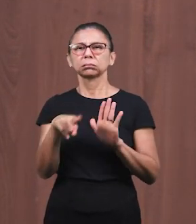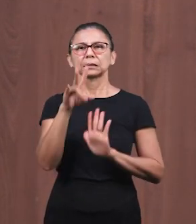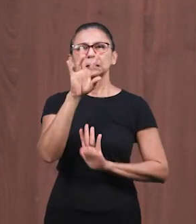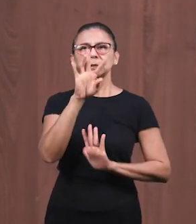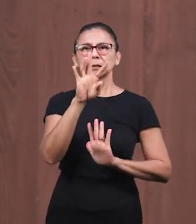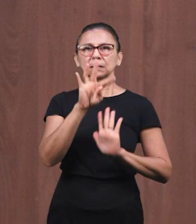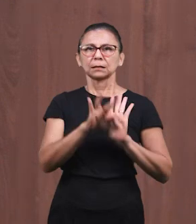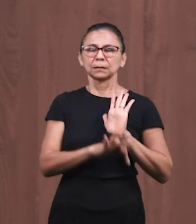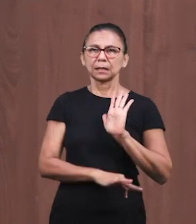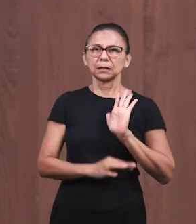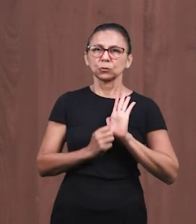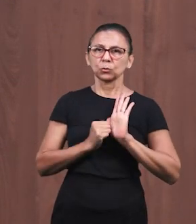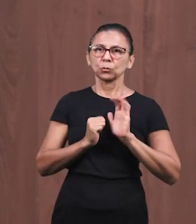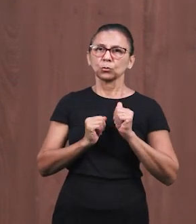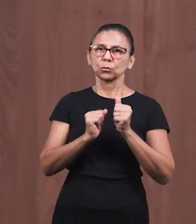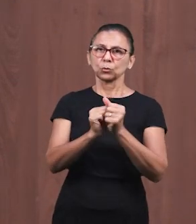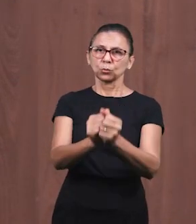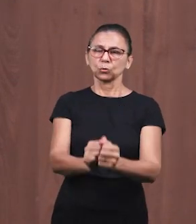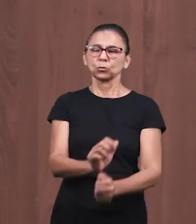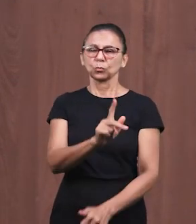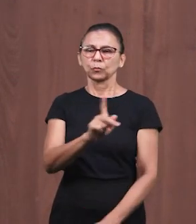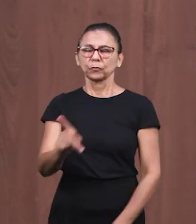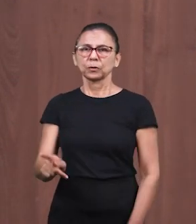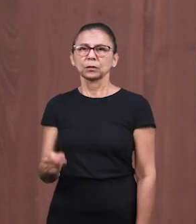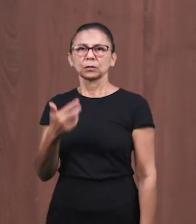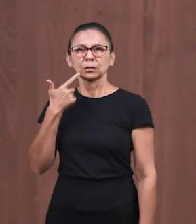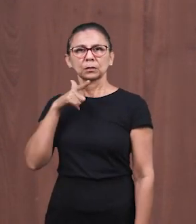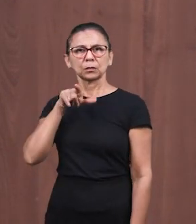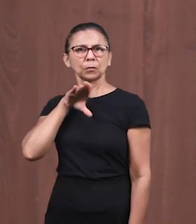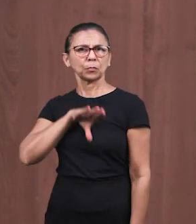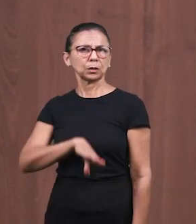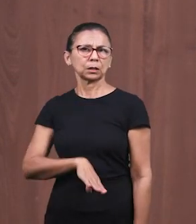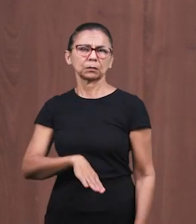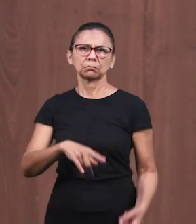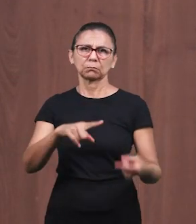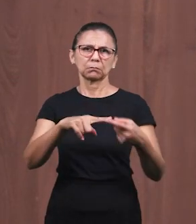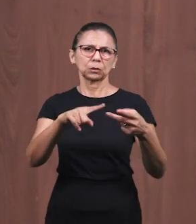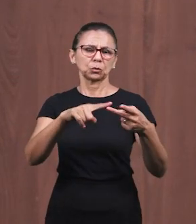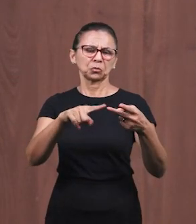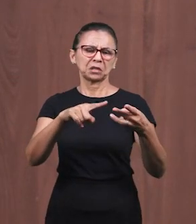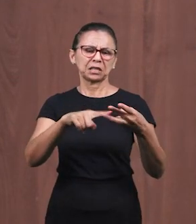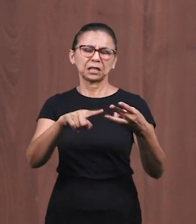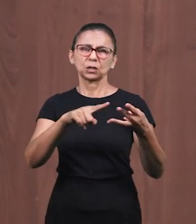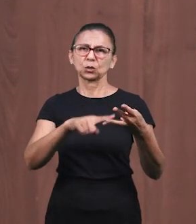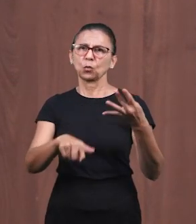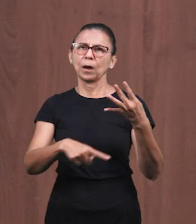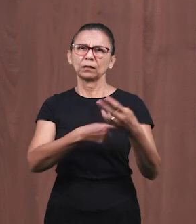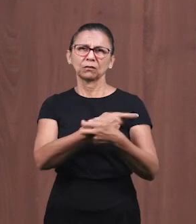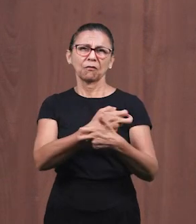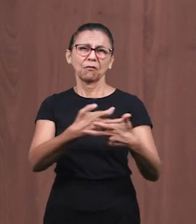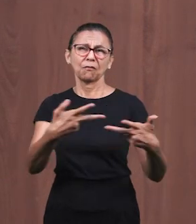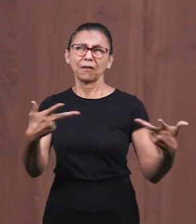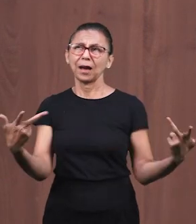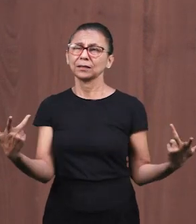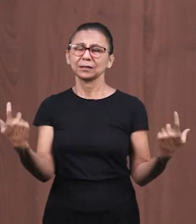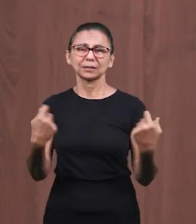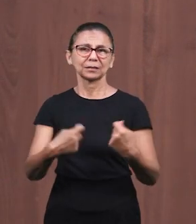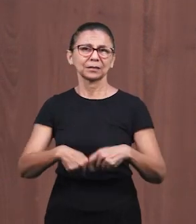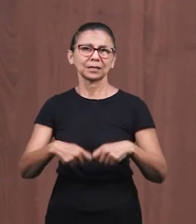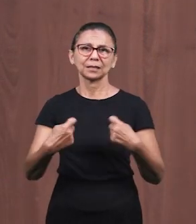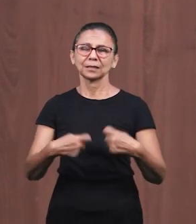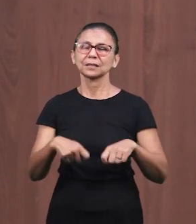e corrigindo junto à professora de língua portuguesa, seja 1, 2, 3, quantas vezes se